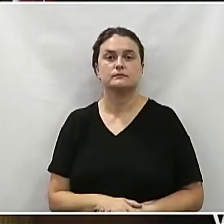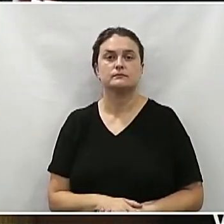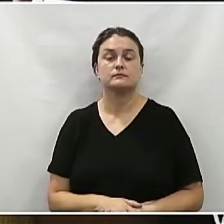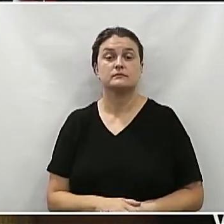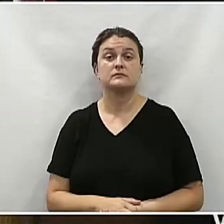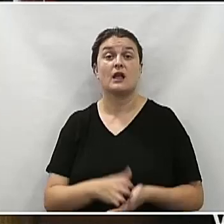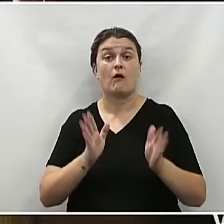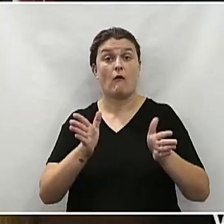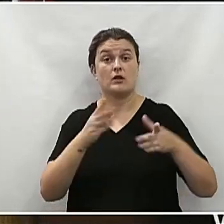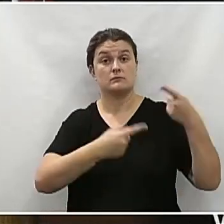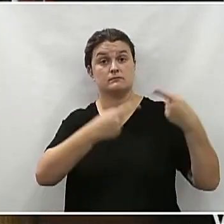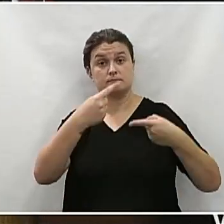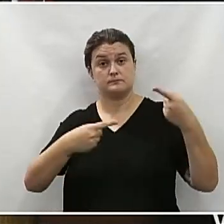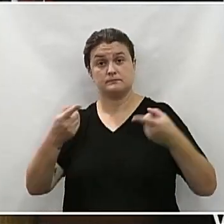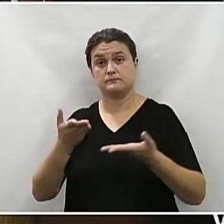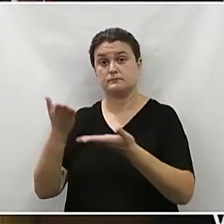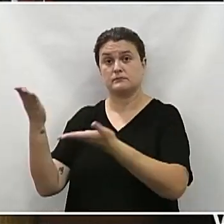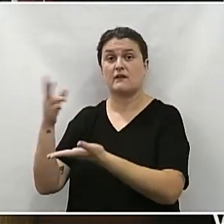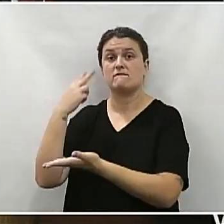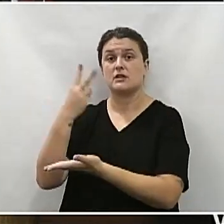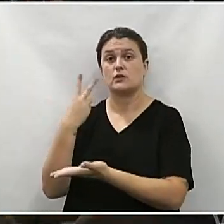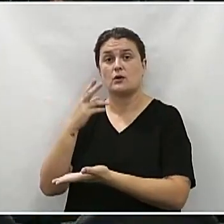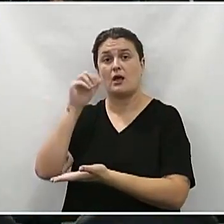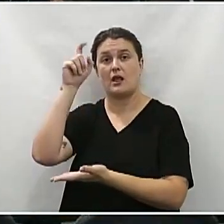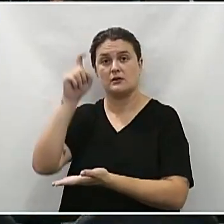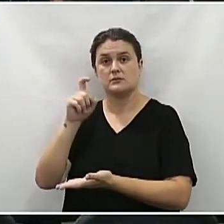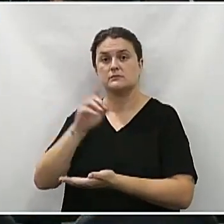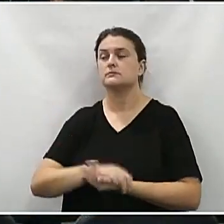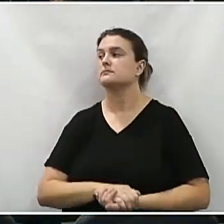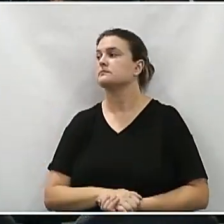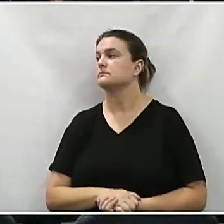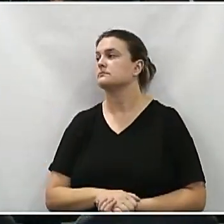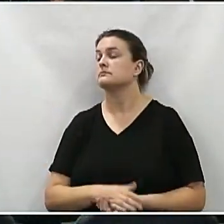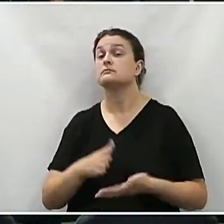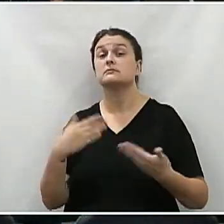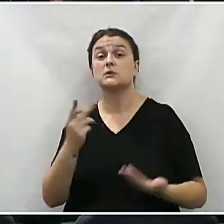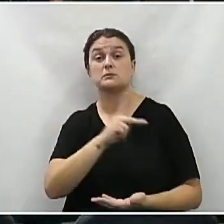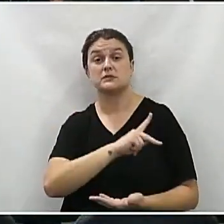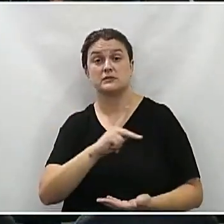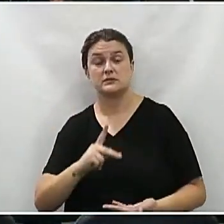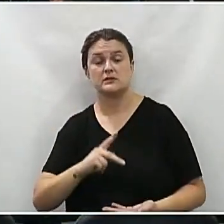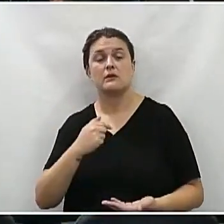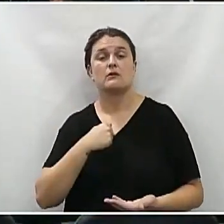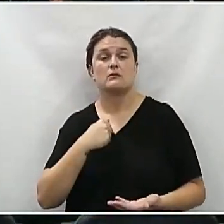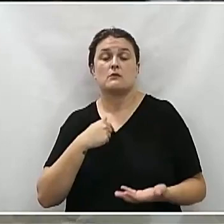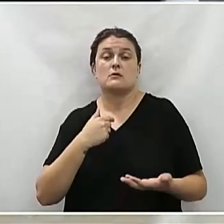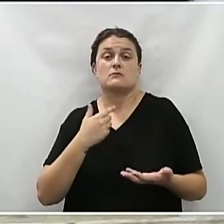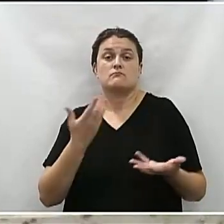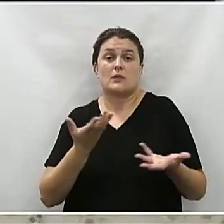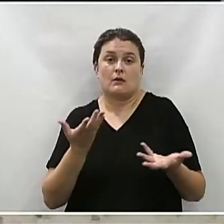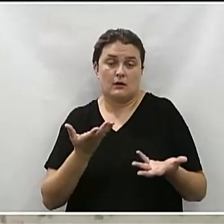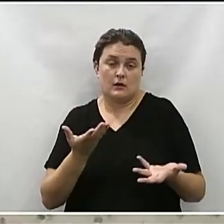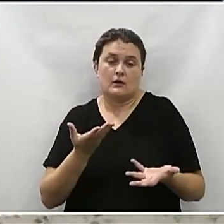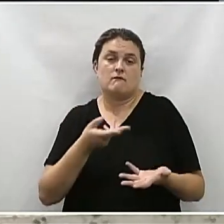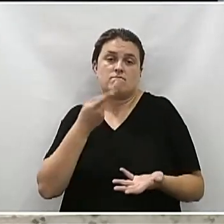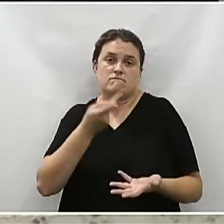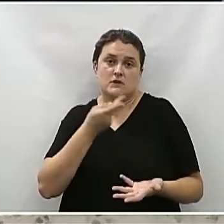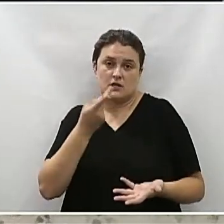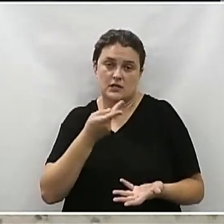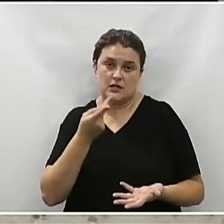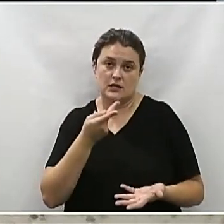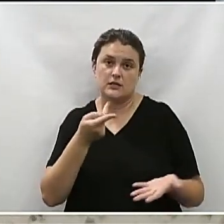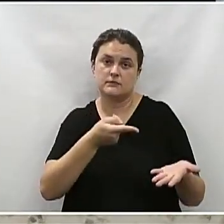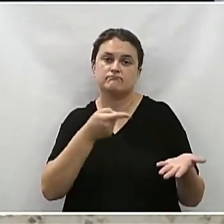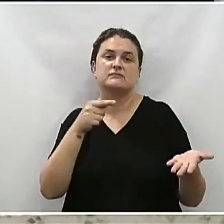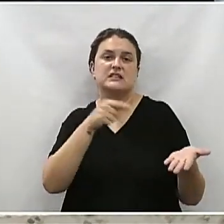Em discussão, com a palavra o vereador Alex de Anastácio. Senhor presidente, eu gostaria de salientar a